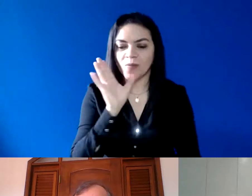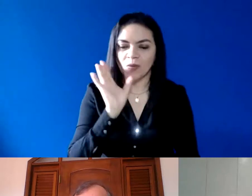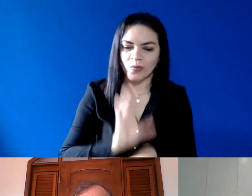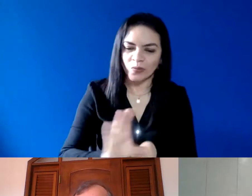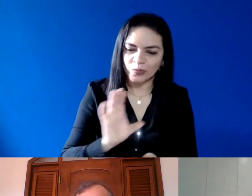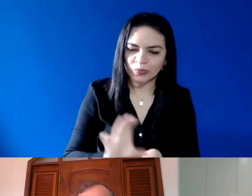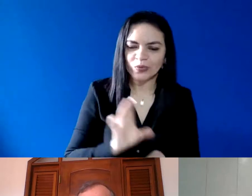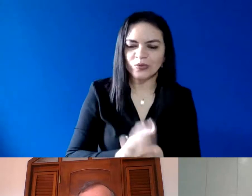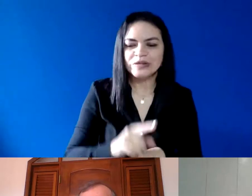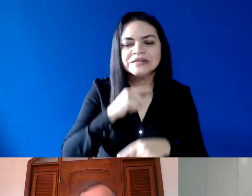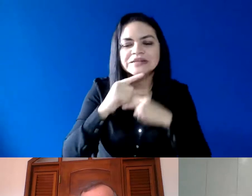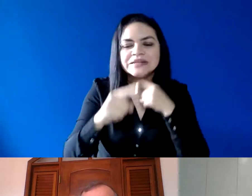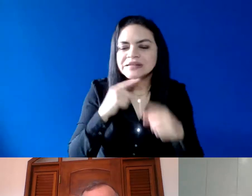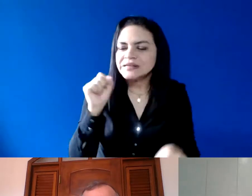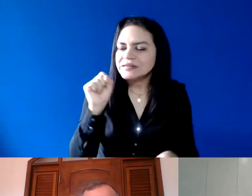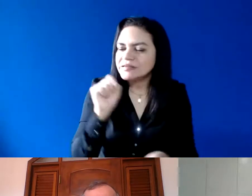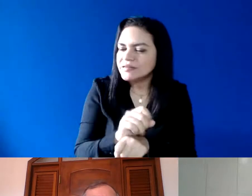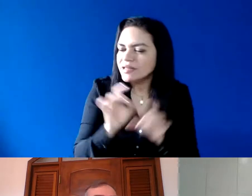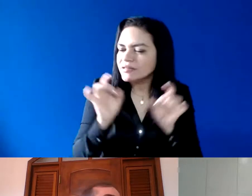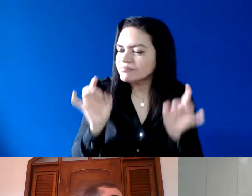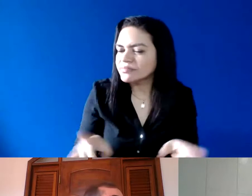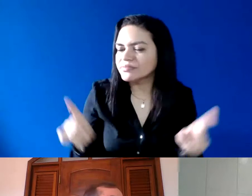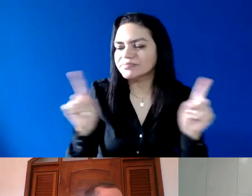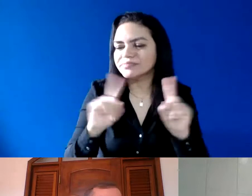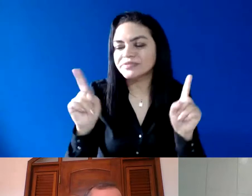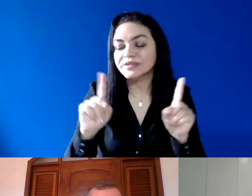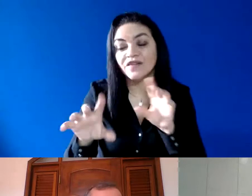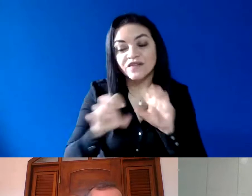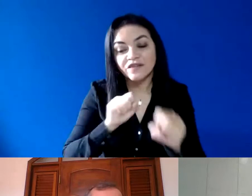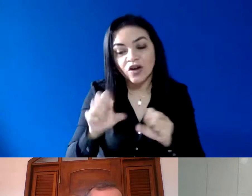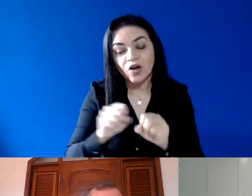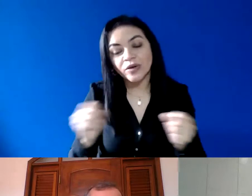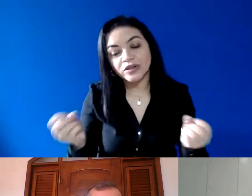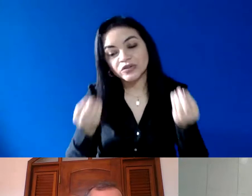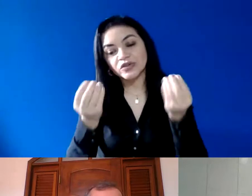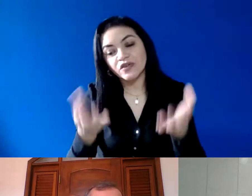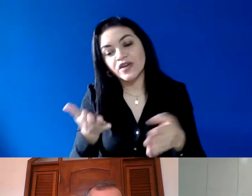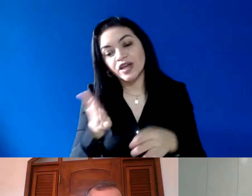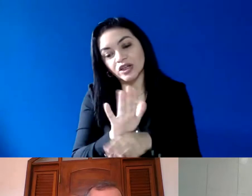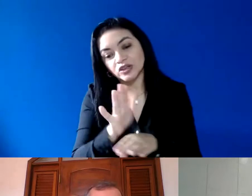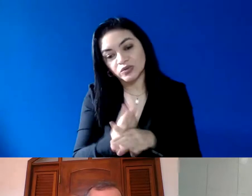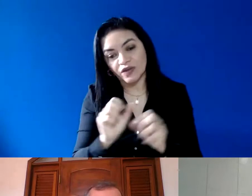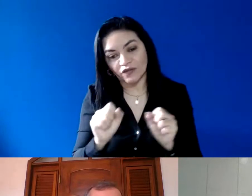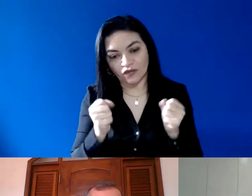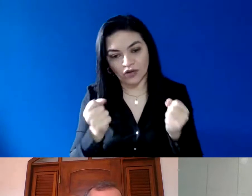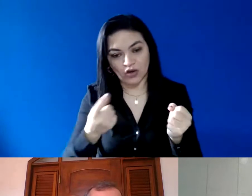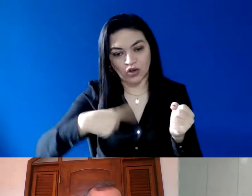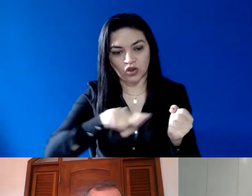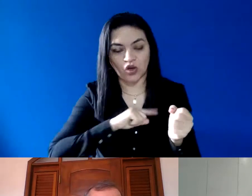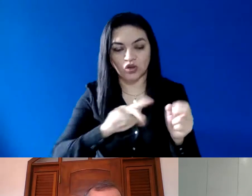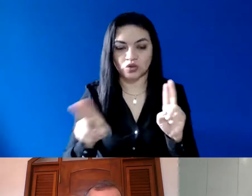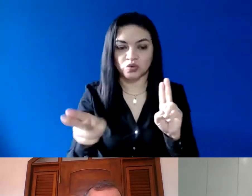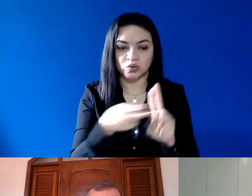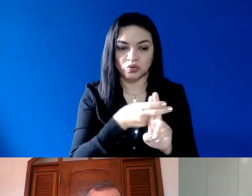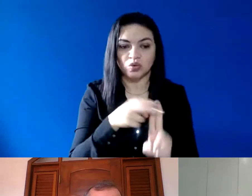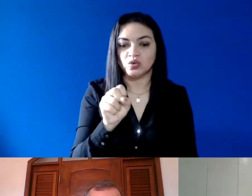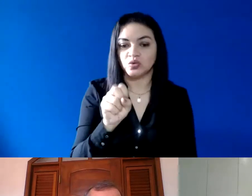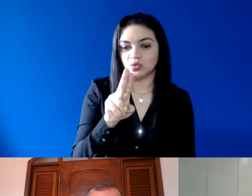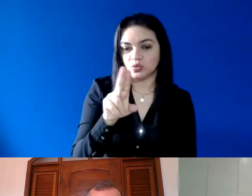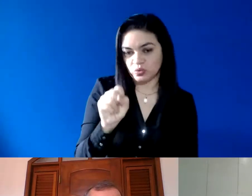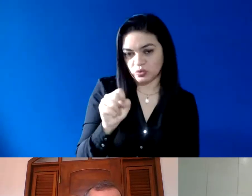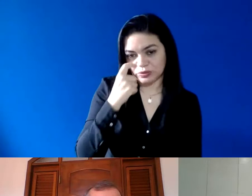curso, que ninguém desista dessa formação, porque só vem a contribuir e fortalecer o nosso SUS como